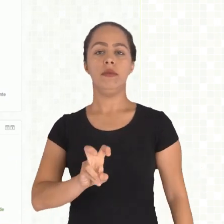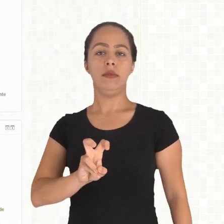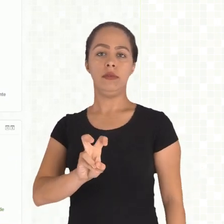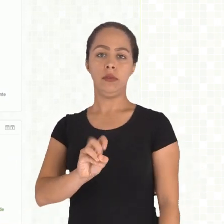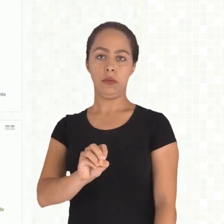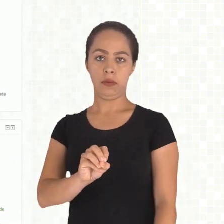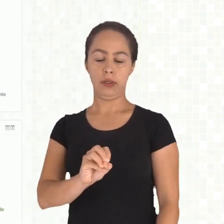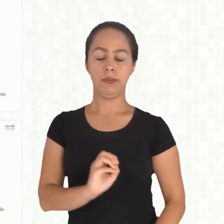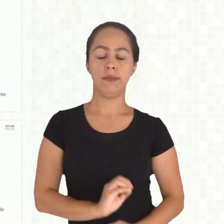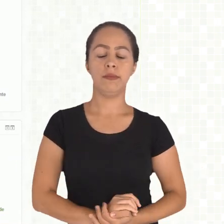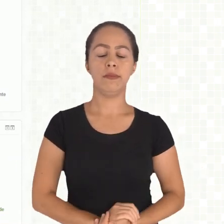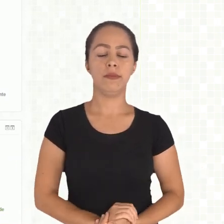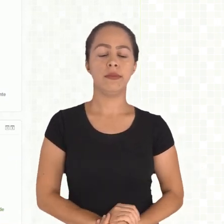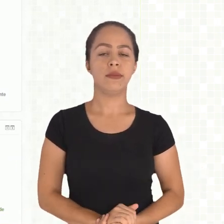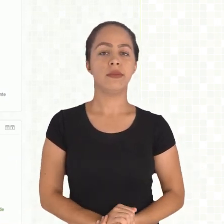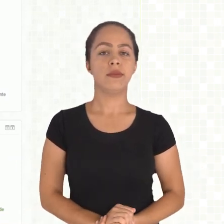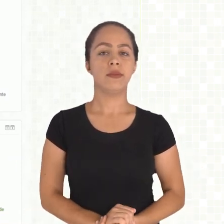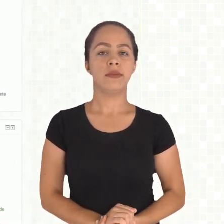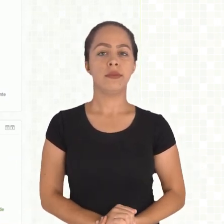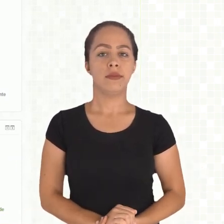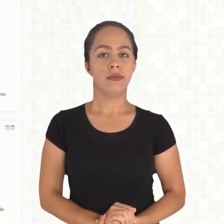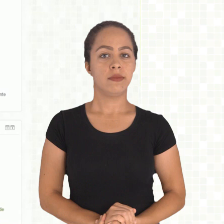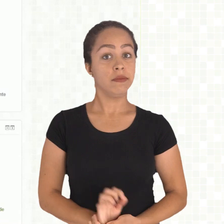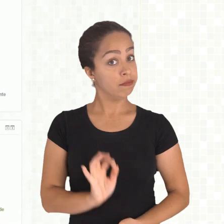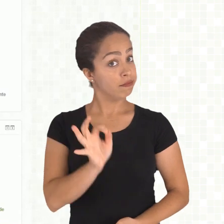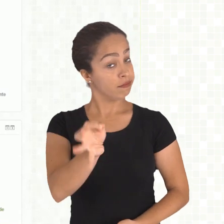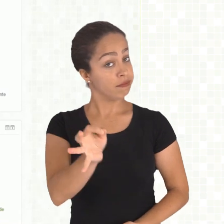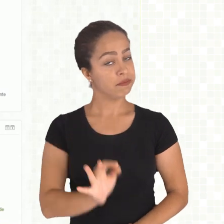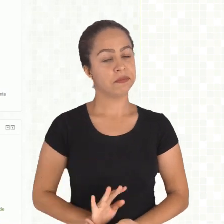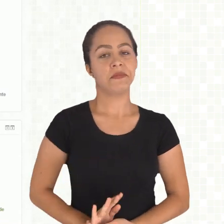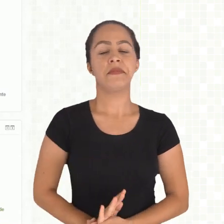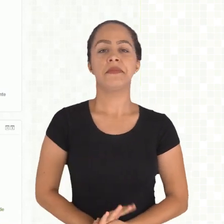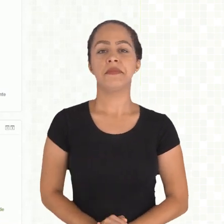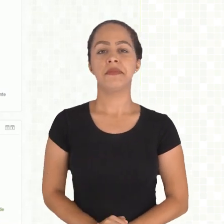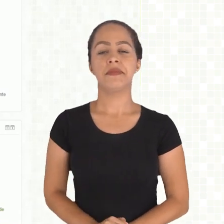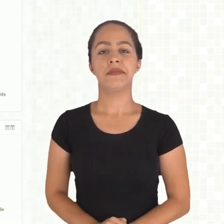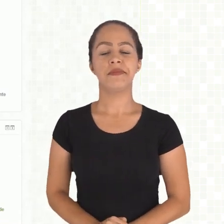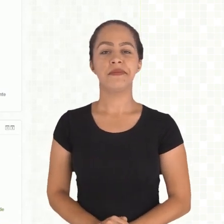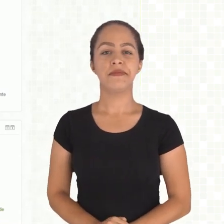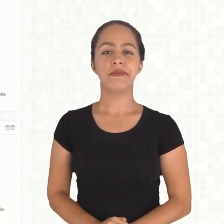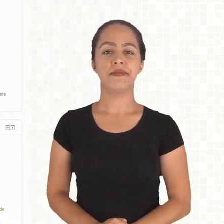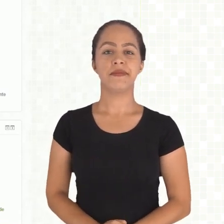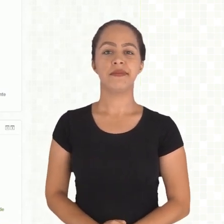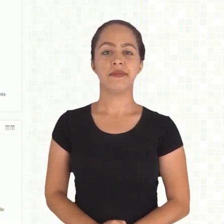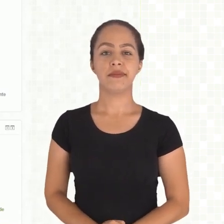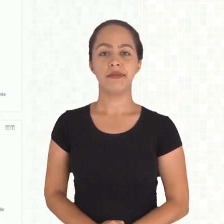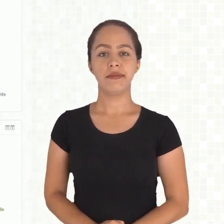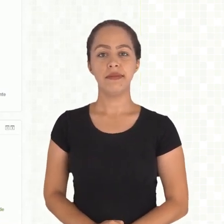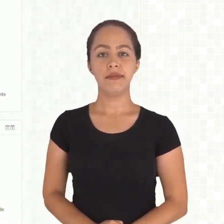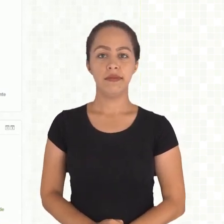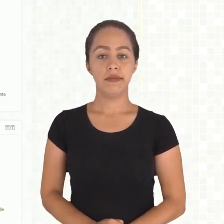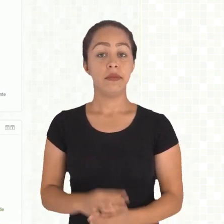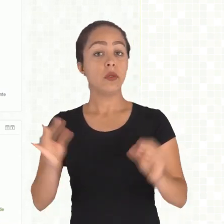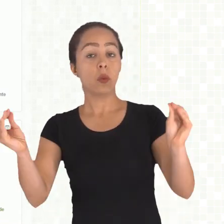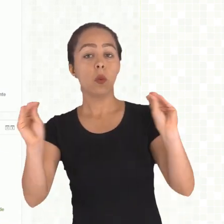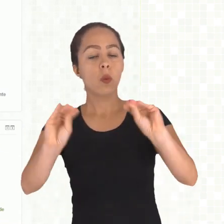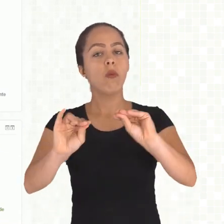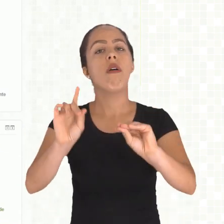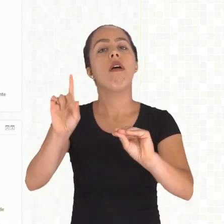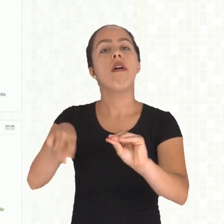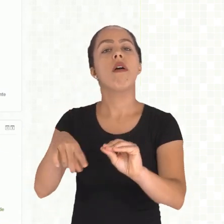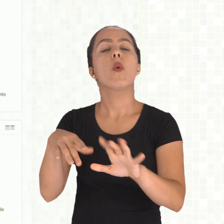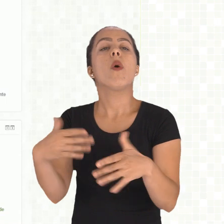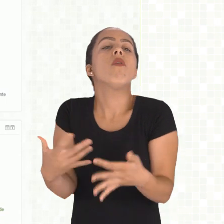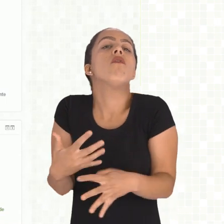nota máxima que o aluno pode obter é 50 pontos, tá certo? Então, nesse caso, a gente vai colocar o valor da